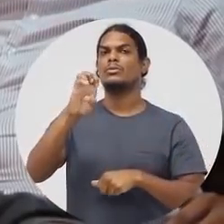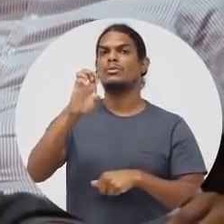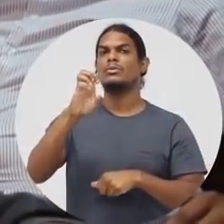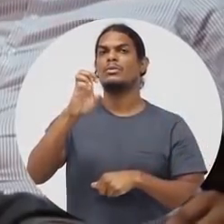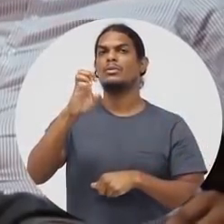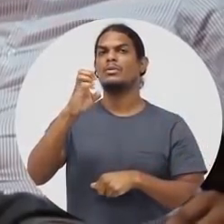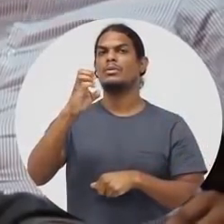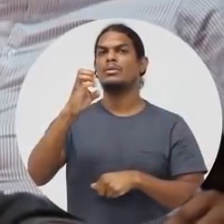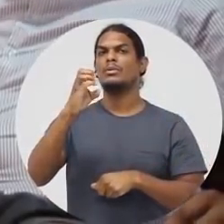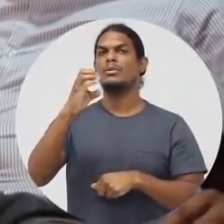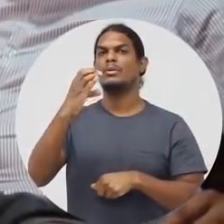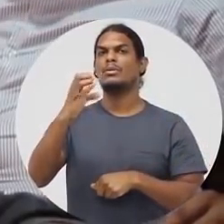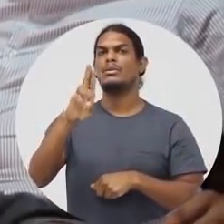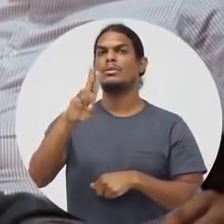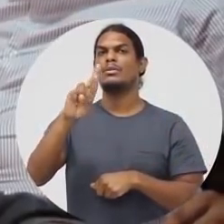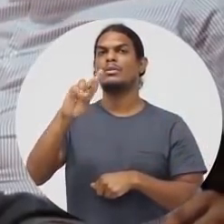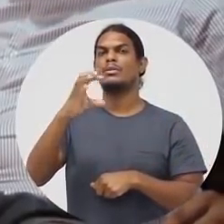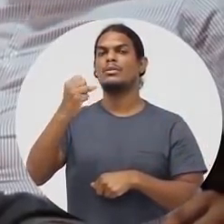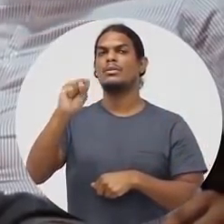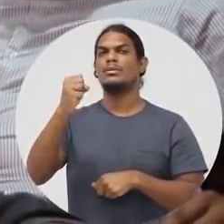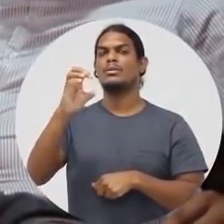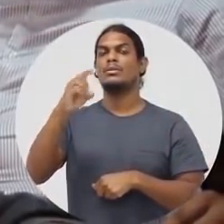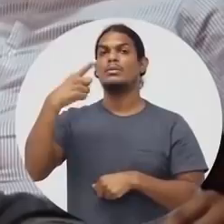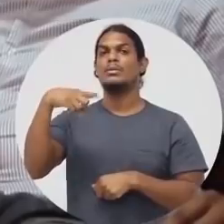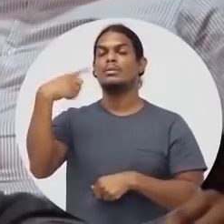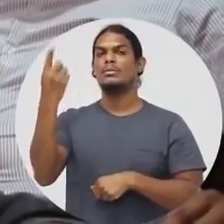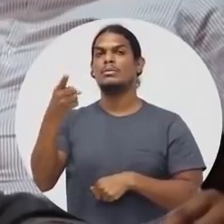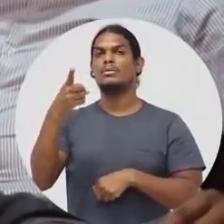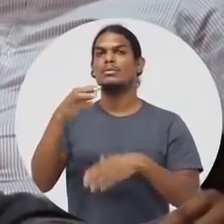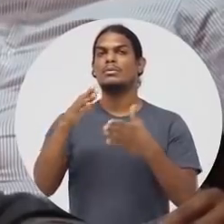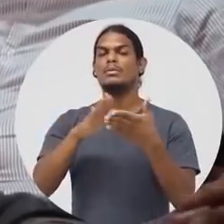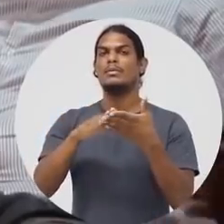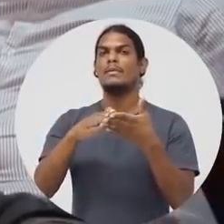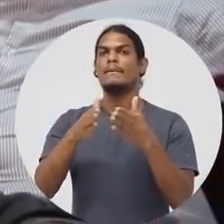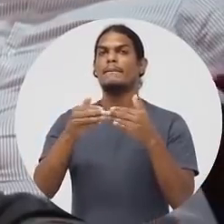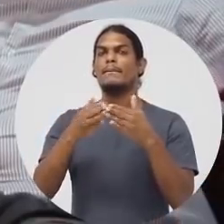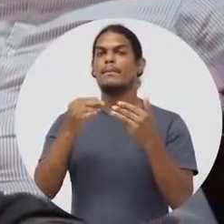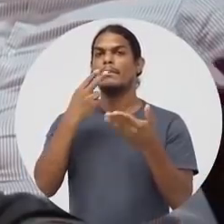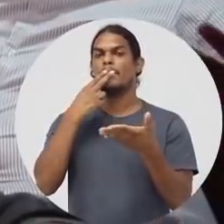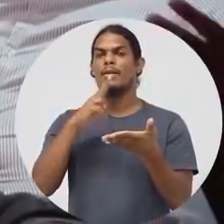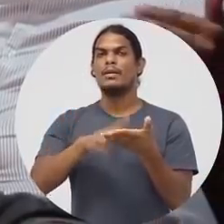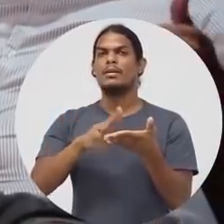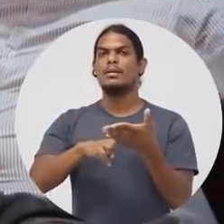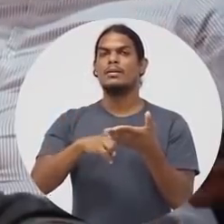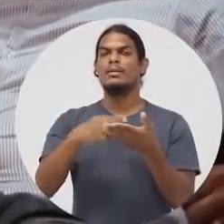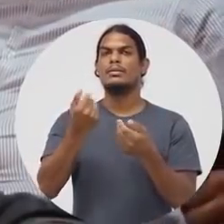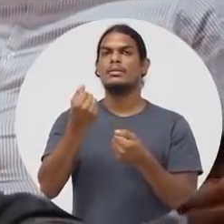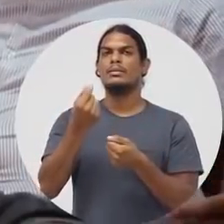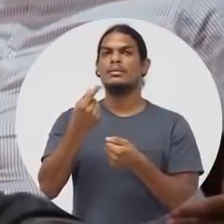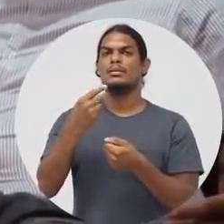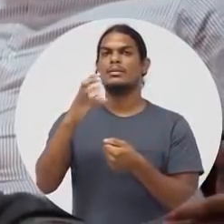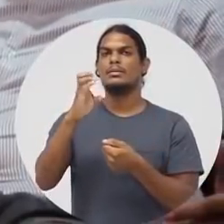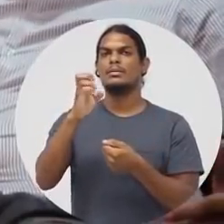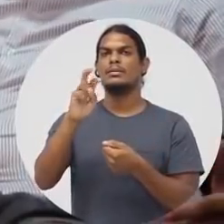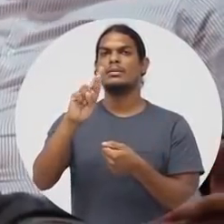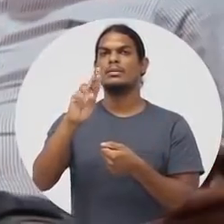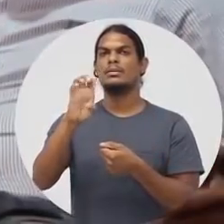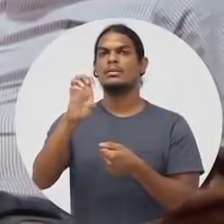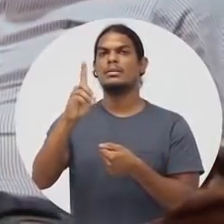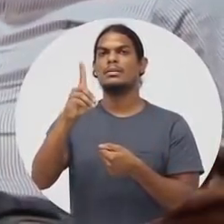depois, o exportador faz a emissão da carta de crédito, onde exatamente o credor desse pagamento